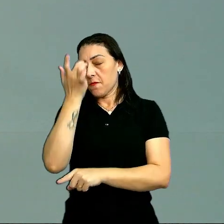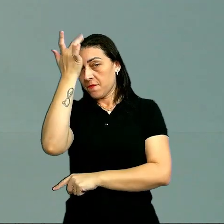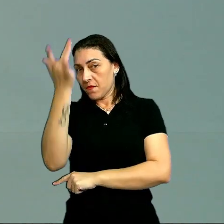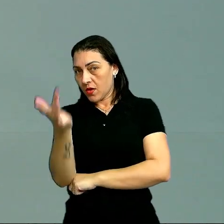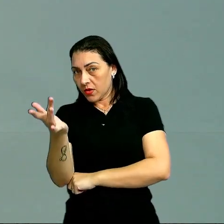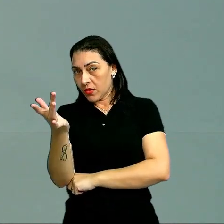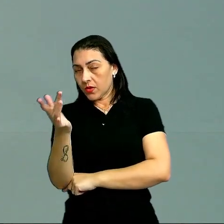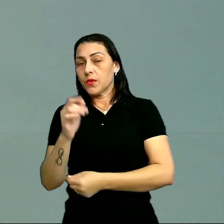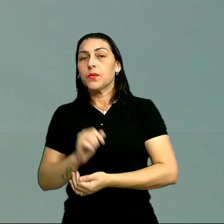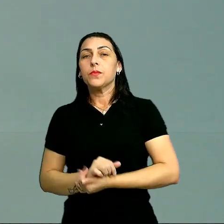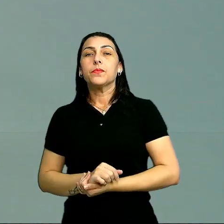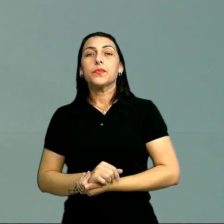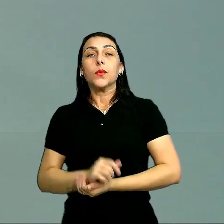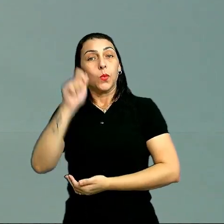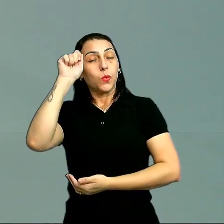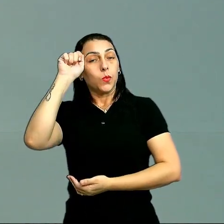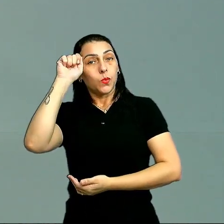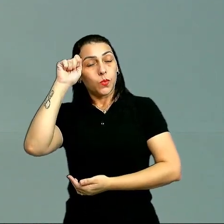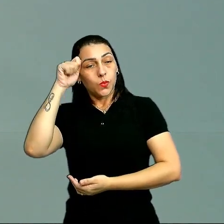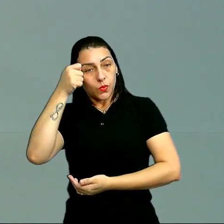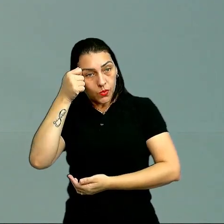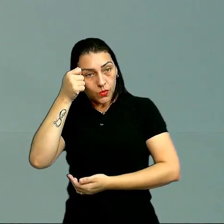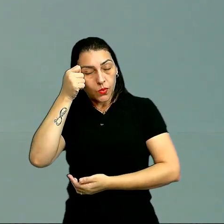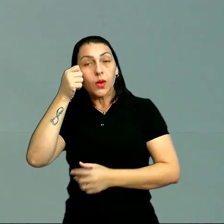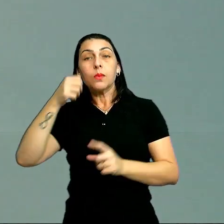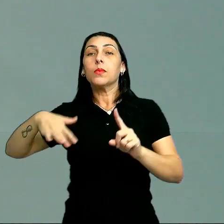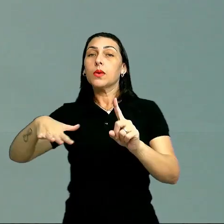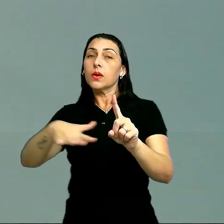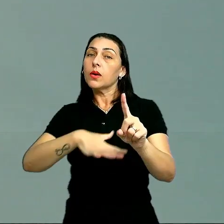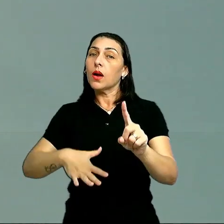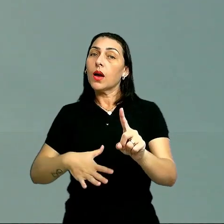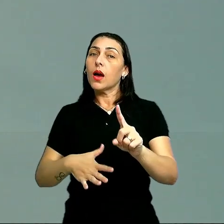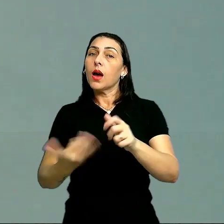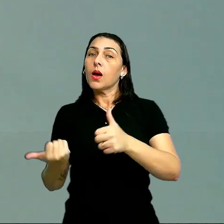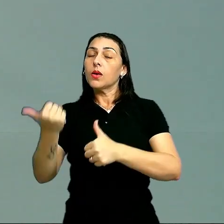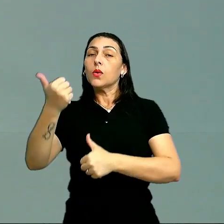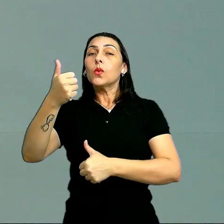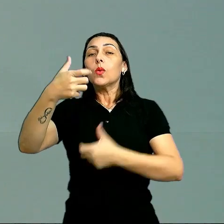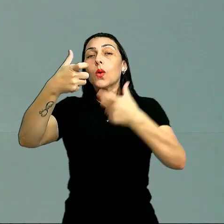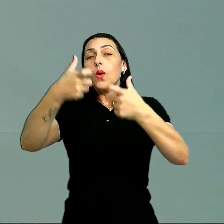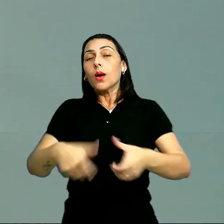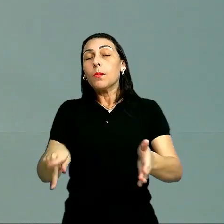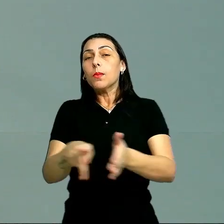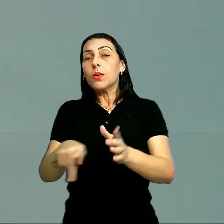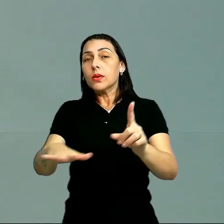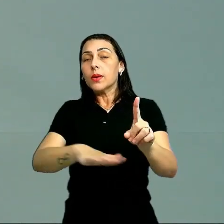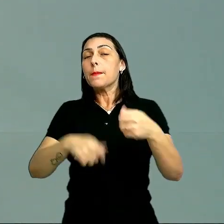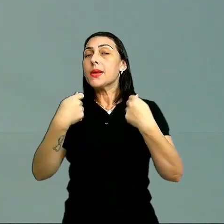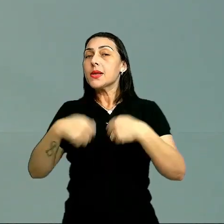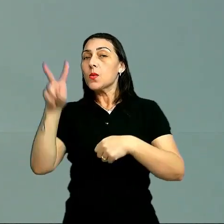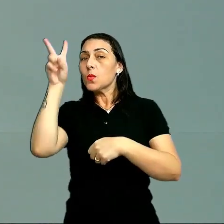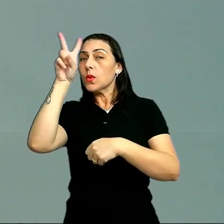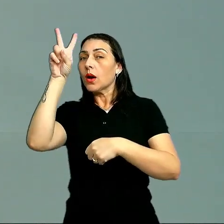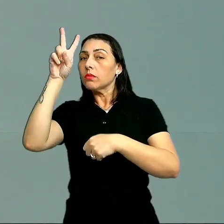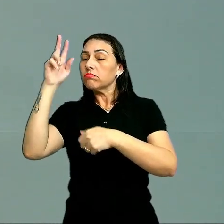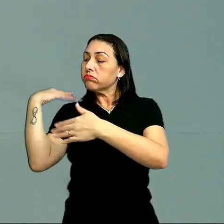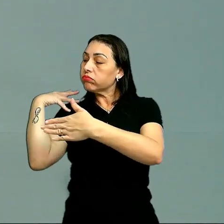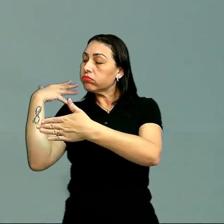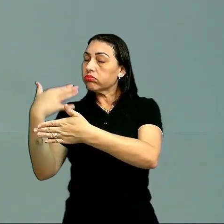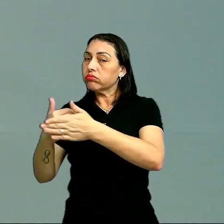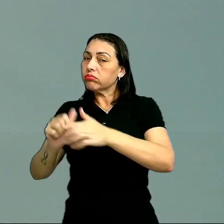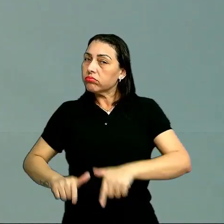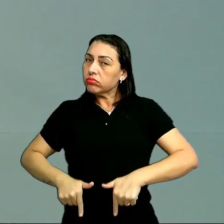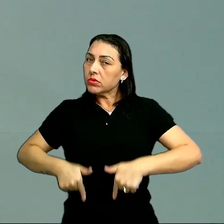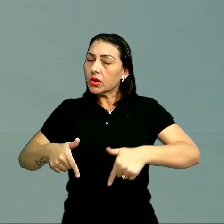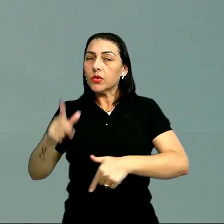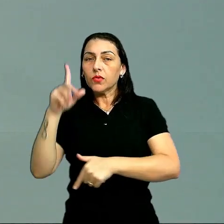fácil, né? O negro, para ascender socialmente, para ocupar o espaço dele na sociedade, ele tem uma história de luta e aí é